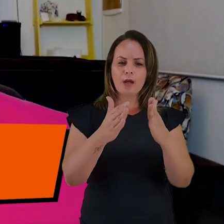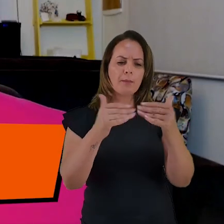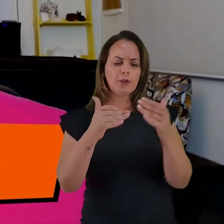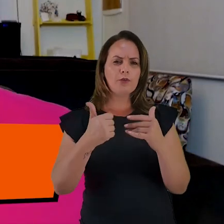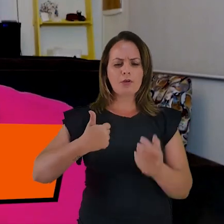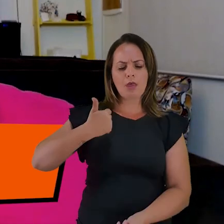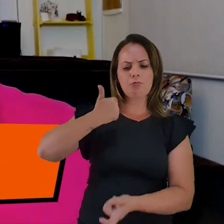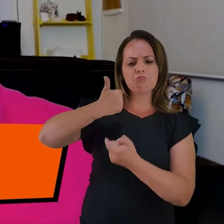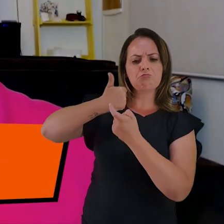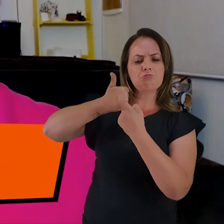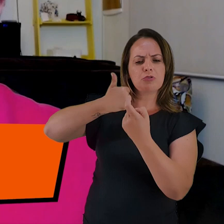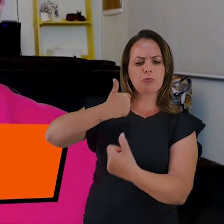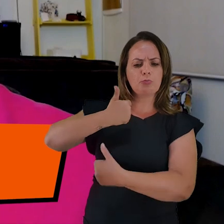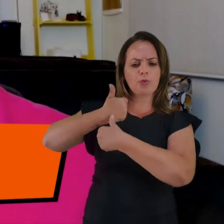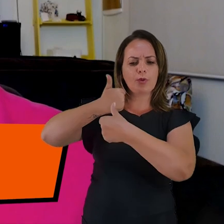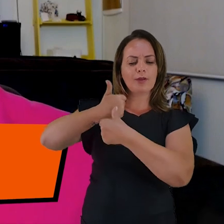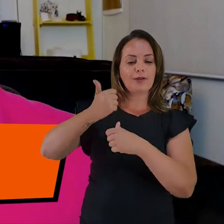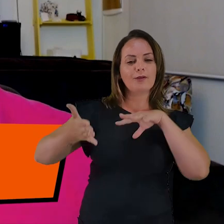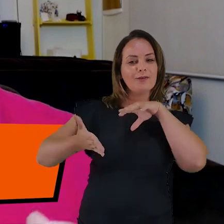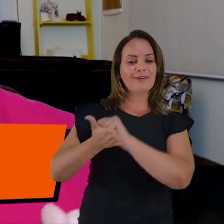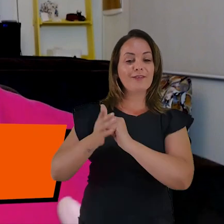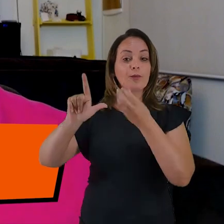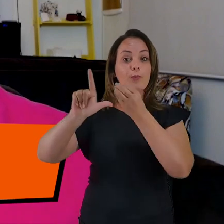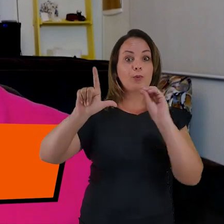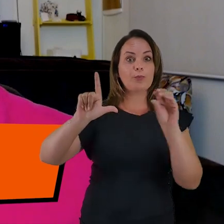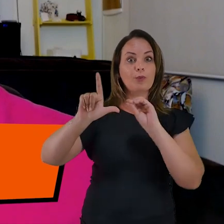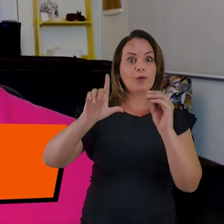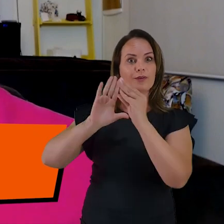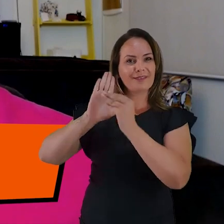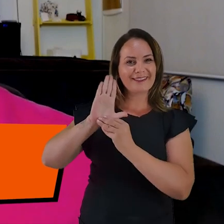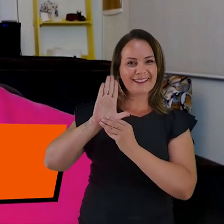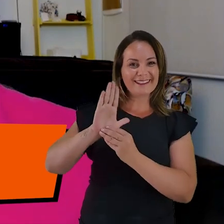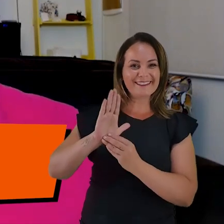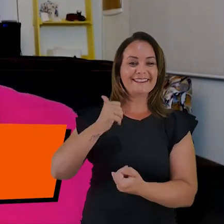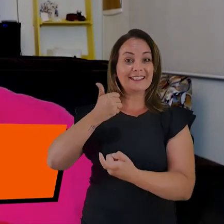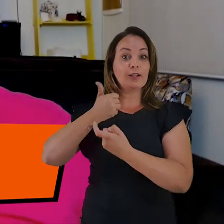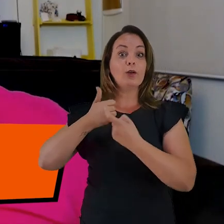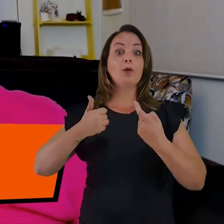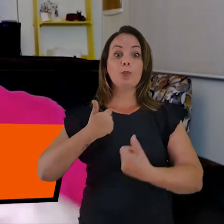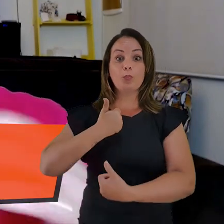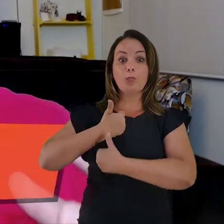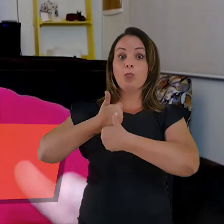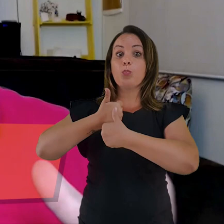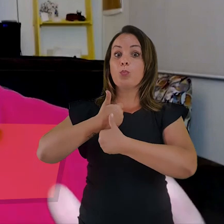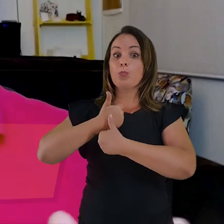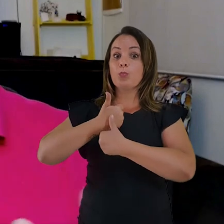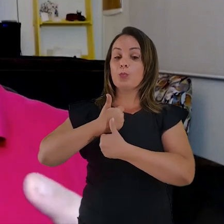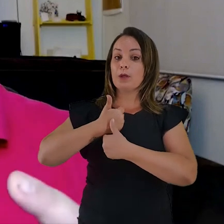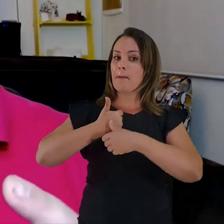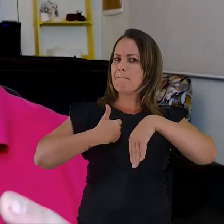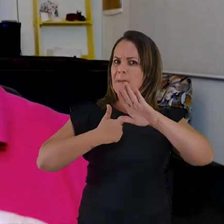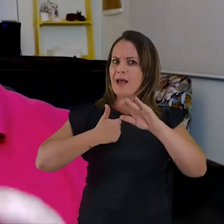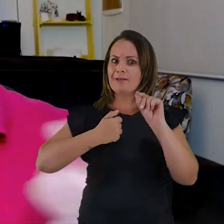nosso canal, que vocês se inscrevessem nele, compartilhassem o conteúdo, deixassem aquele like, porque quanto mais você fizer isso,